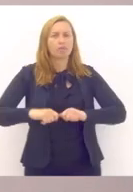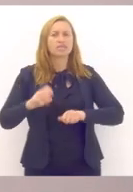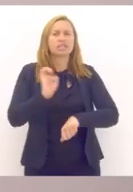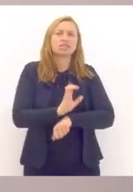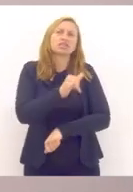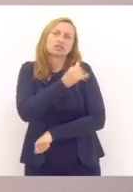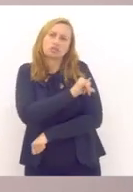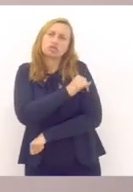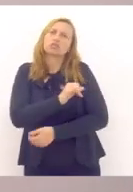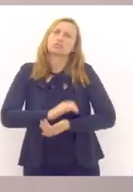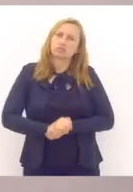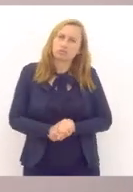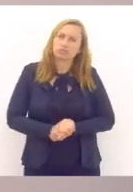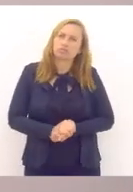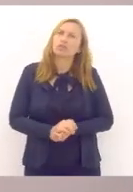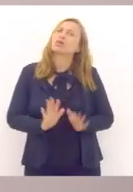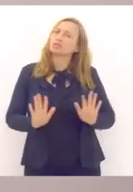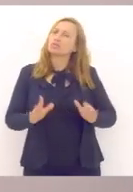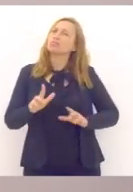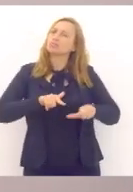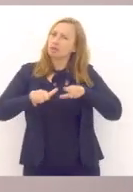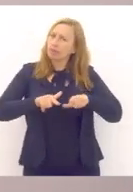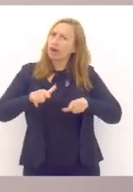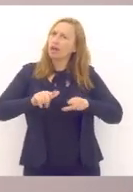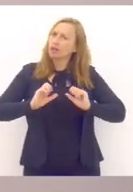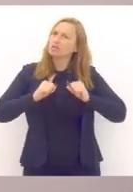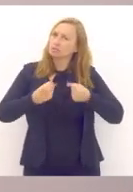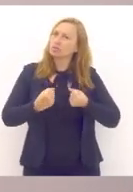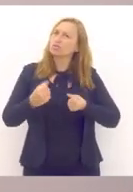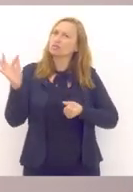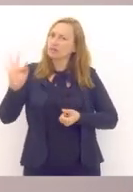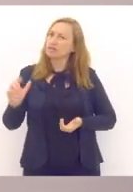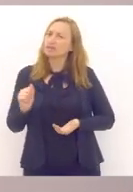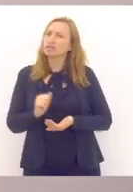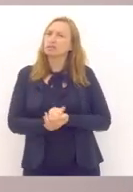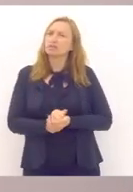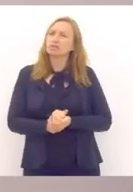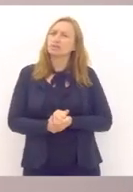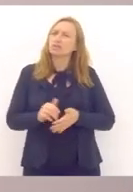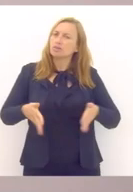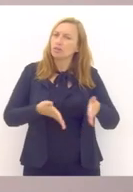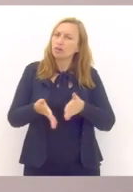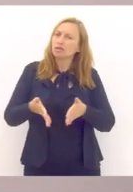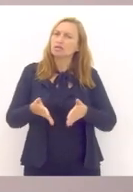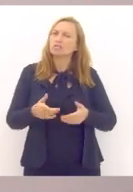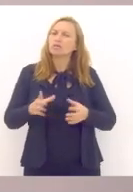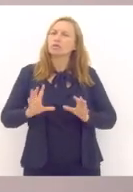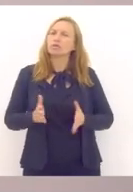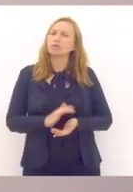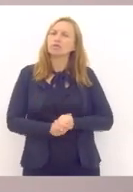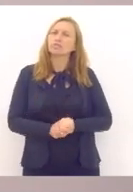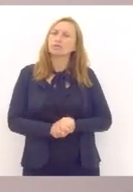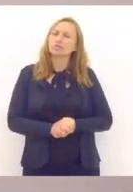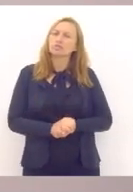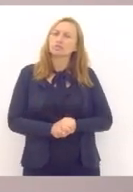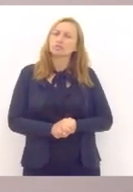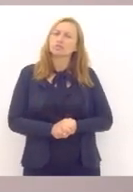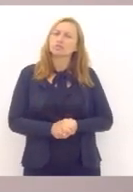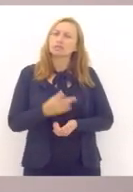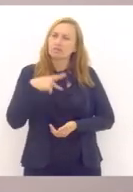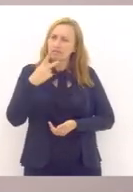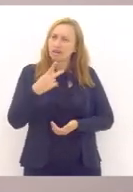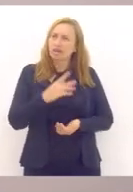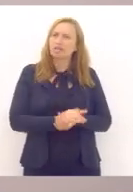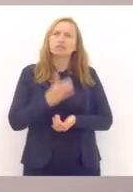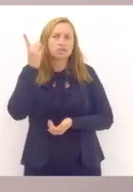Estado. Então, assim, é um trabalho que nós pretendemos fazer na Fazenda. Indo nessa senda, vou chegar na colocação que